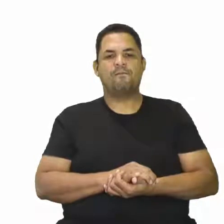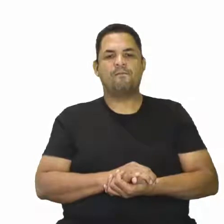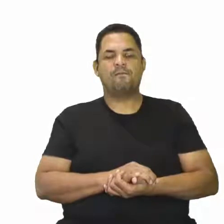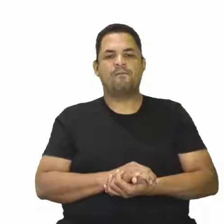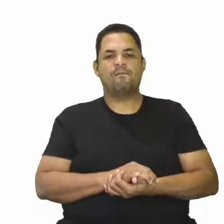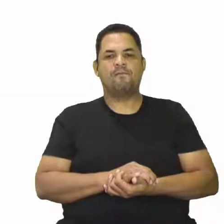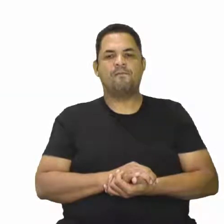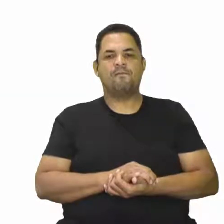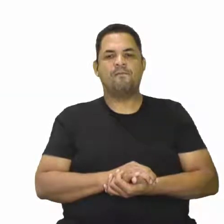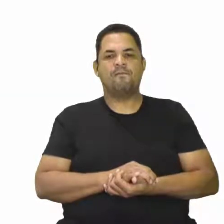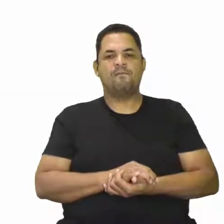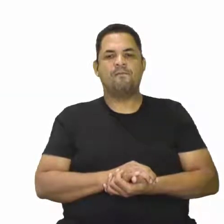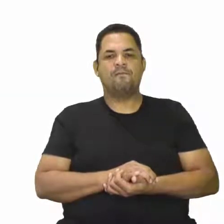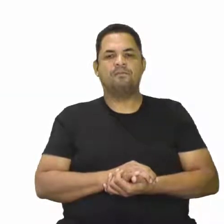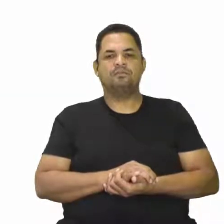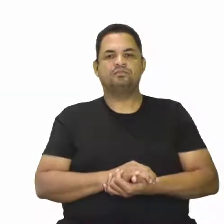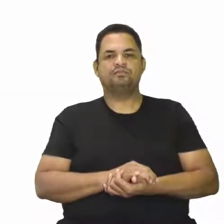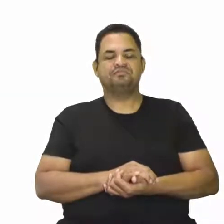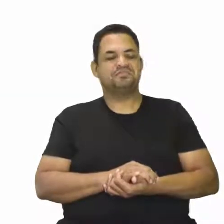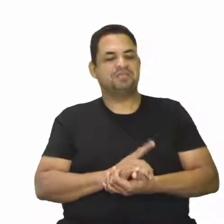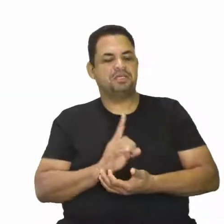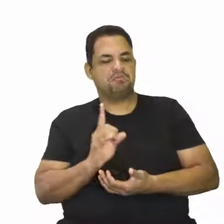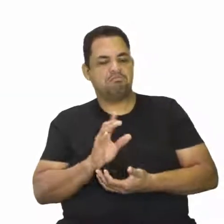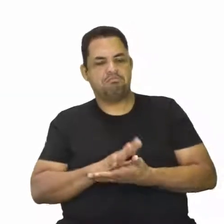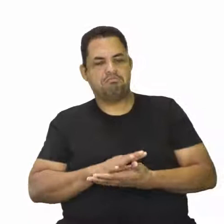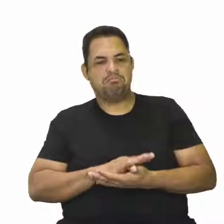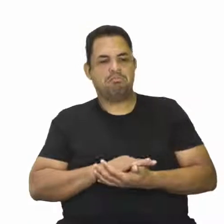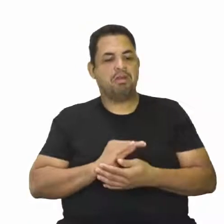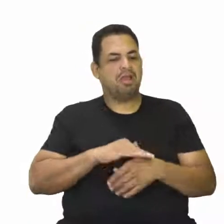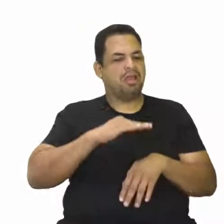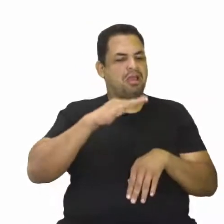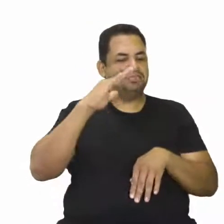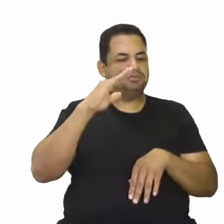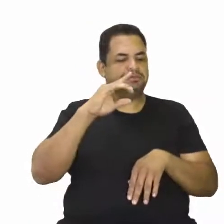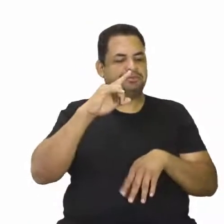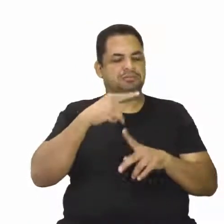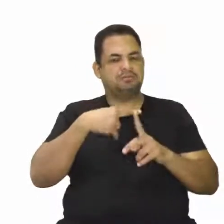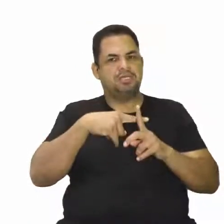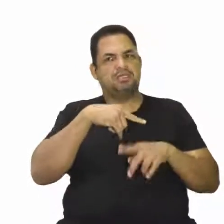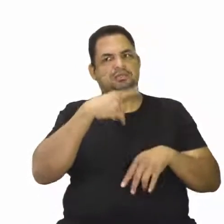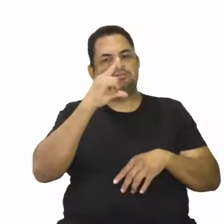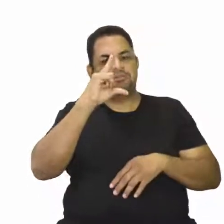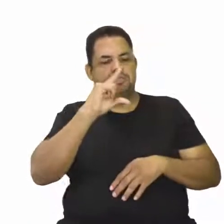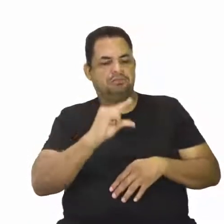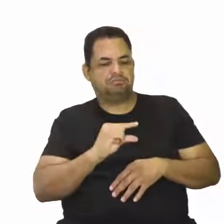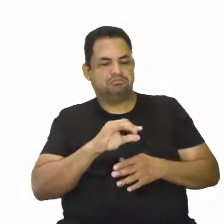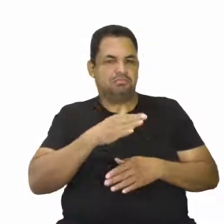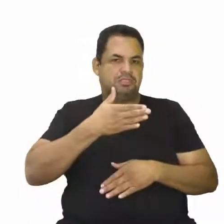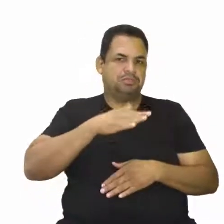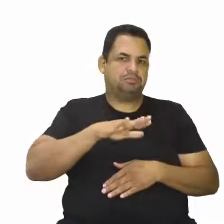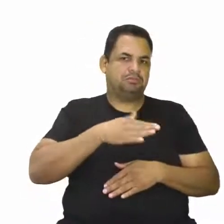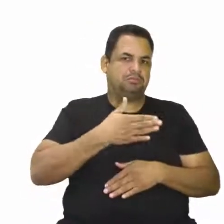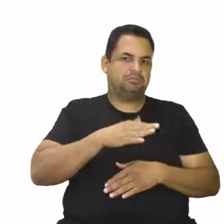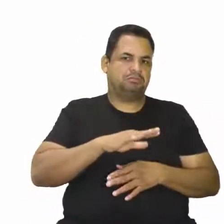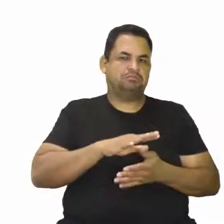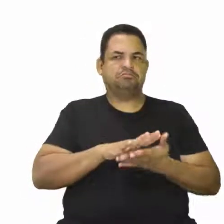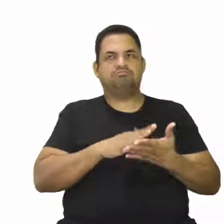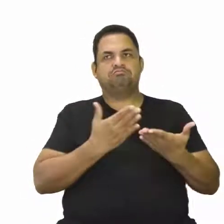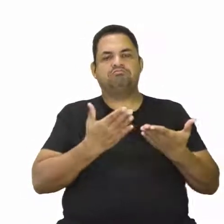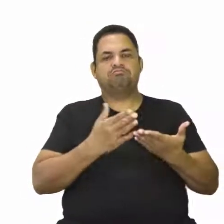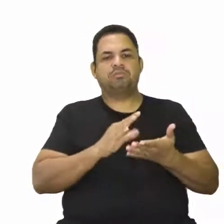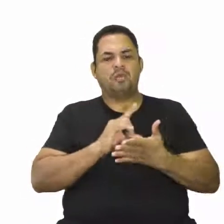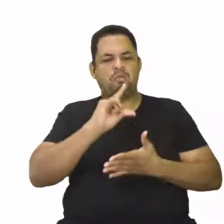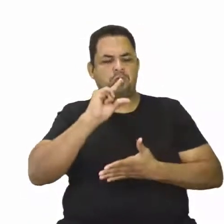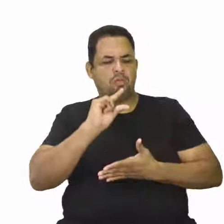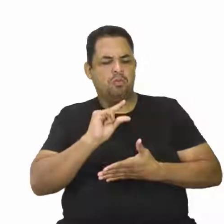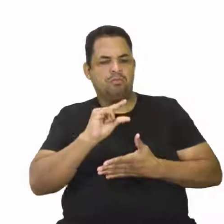tan solo. Nem mais, nem menos, mais ou menos, ao